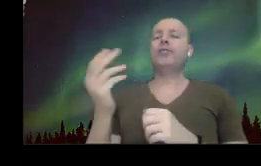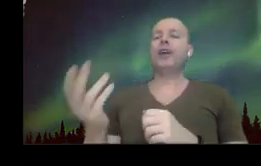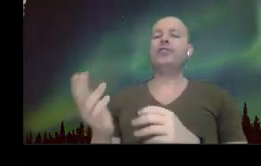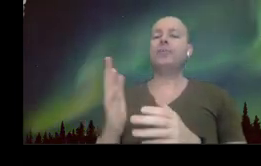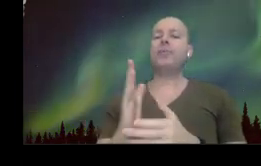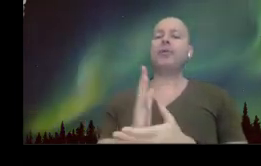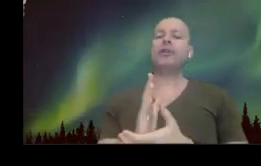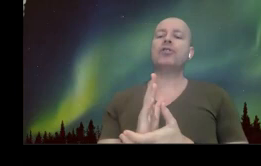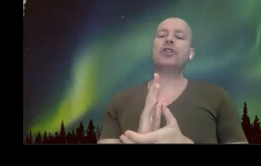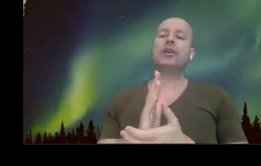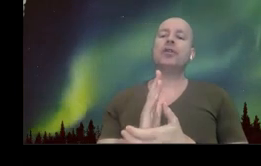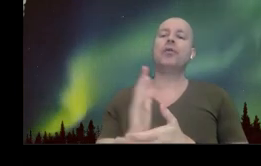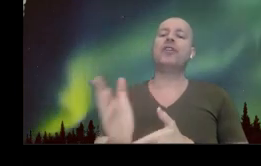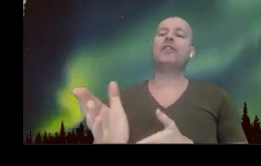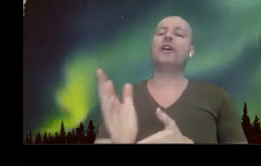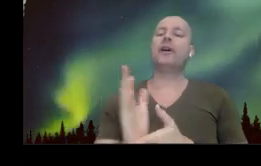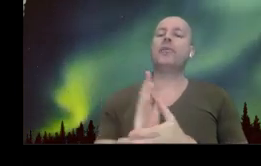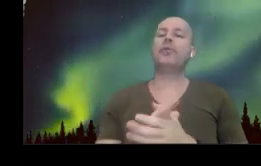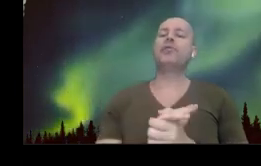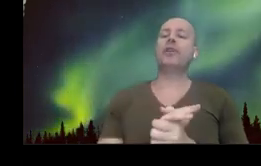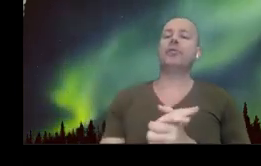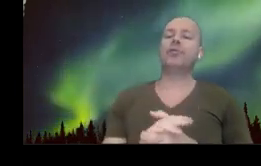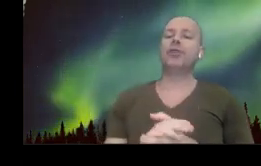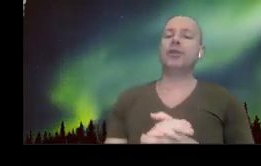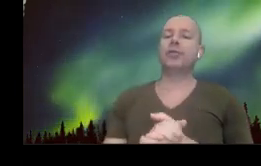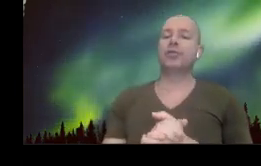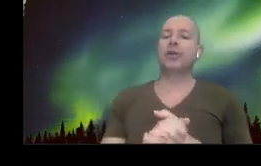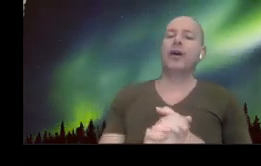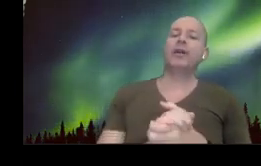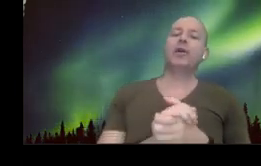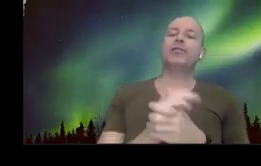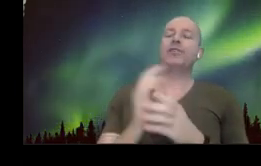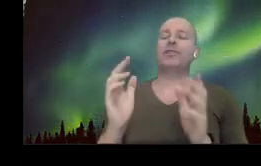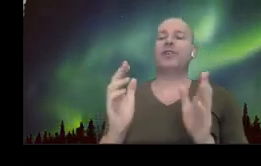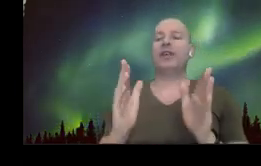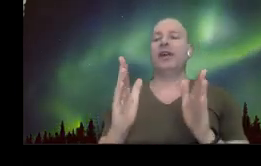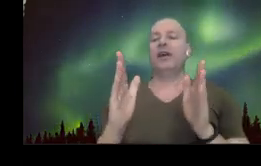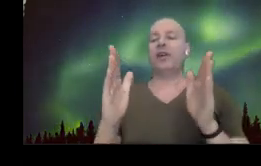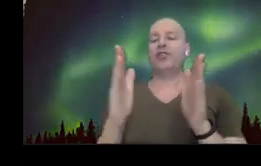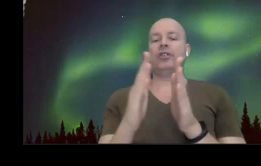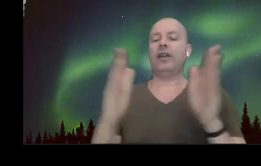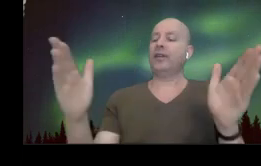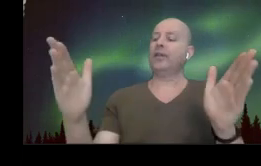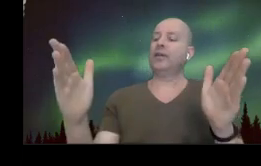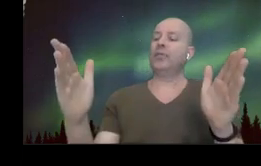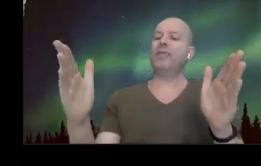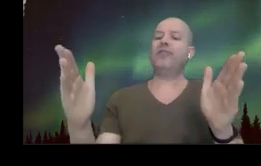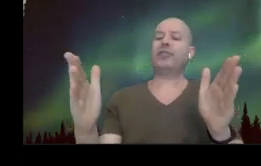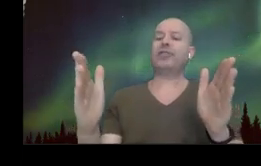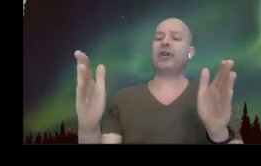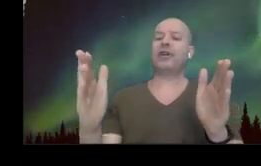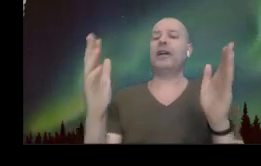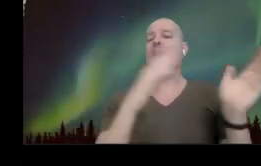o suficiente para proteger 90% dos ninhos. Então, assim, se a gente tem